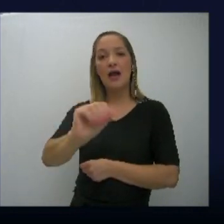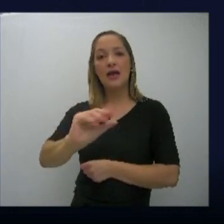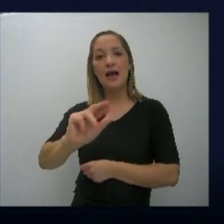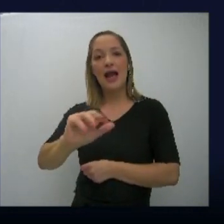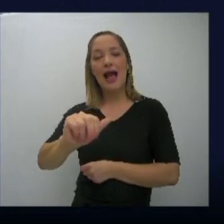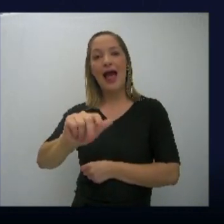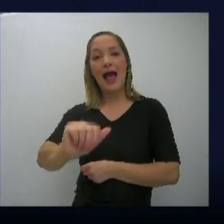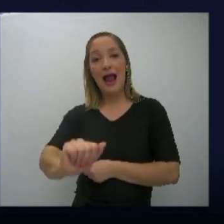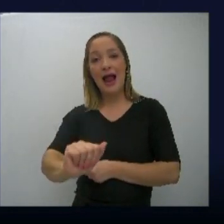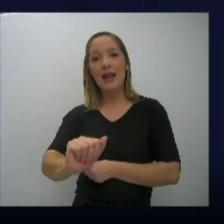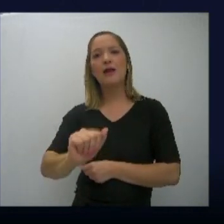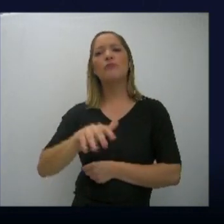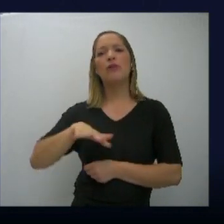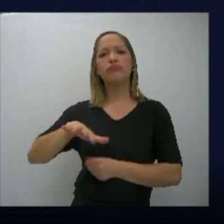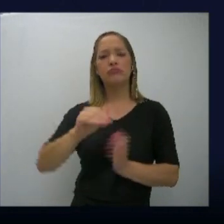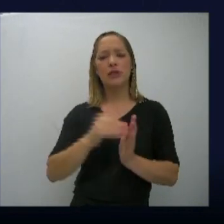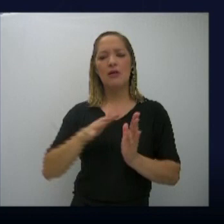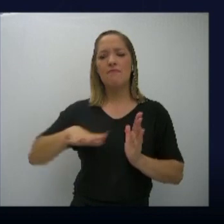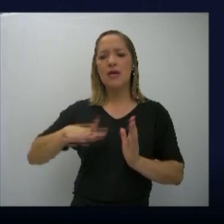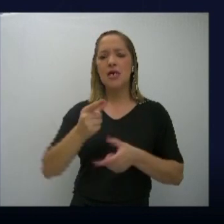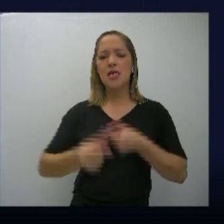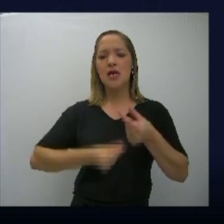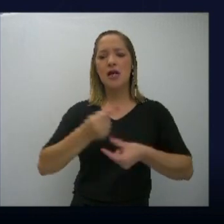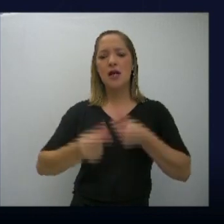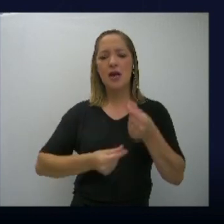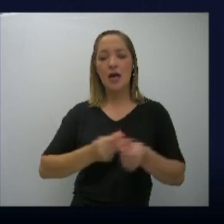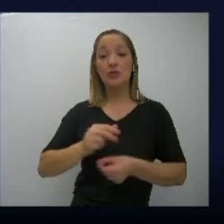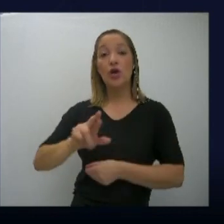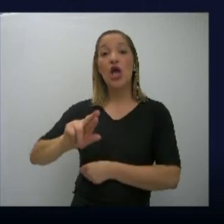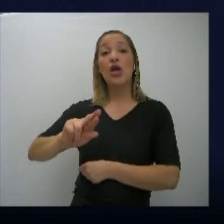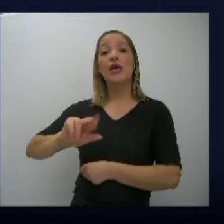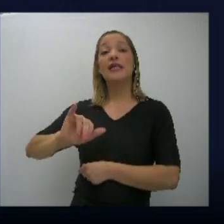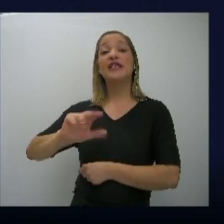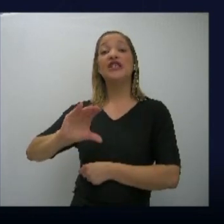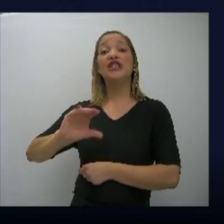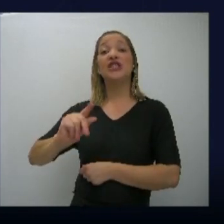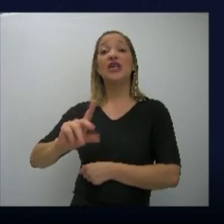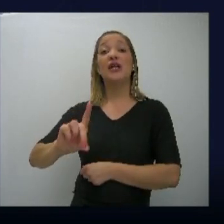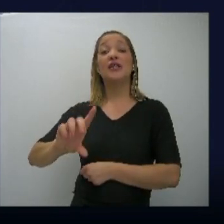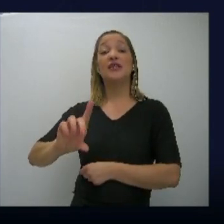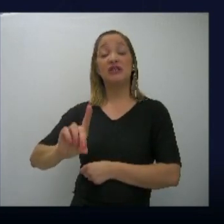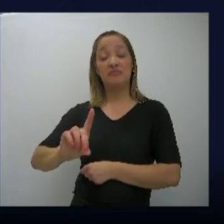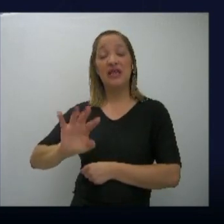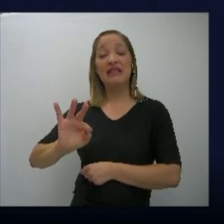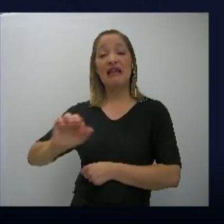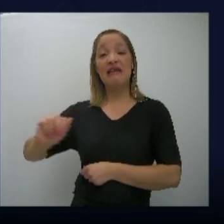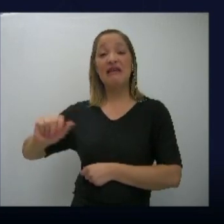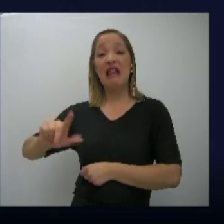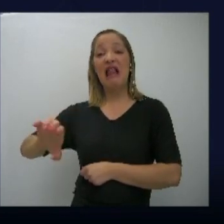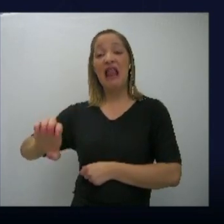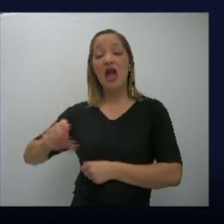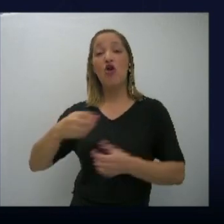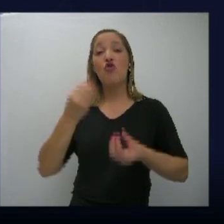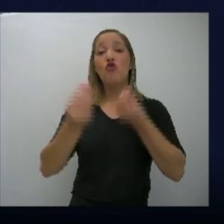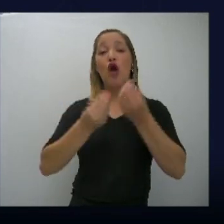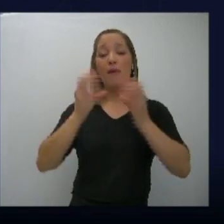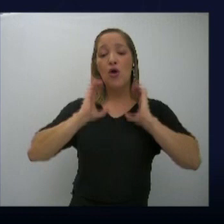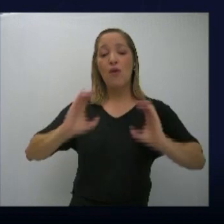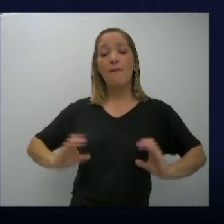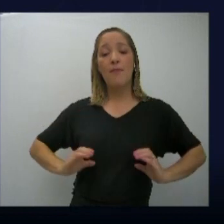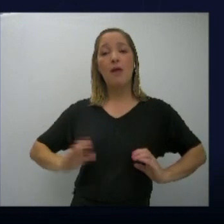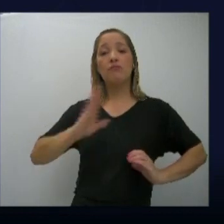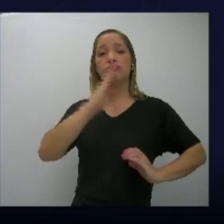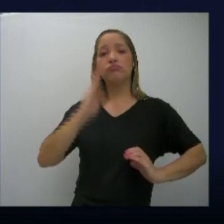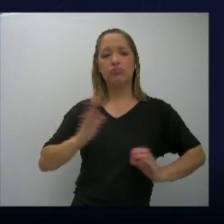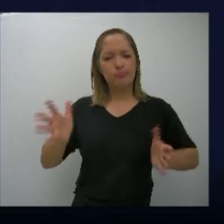mercado depois do lixeiras é comentando de coisa que nós vamos falar aqui sobre o comportamento do brasileiro é que esse empurrões que acontece na vida